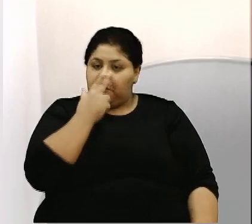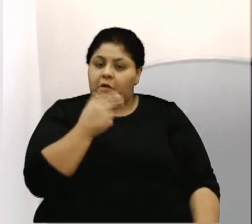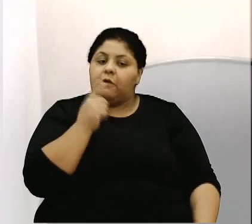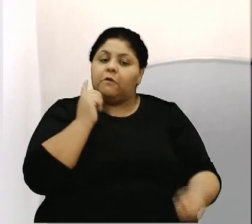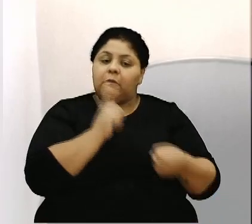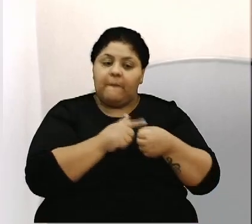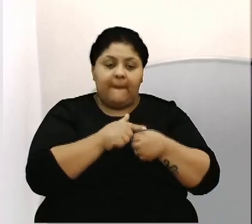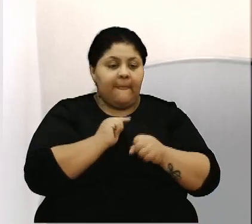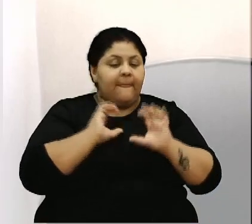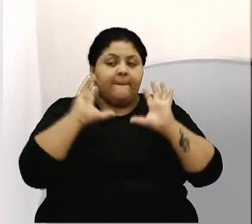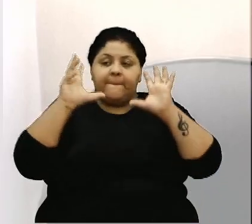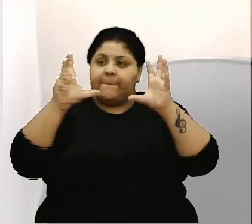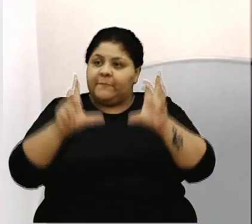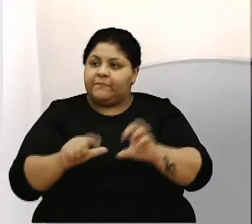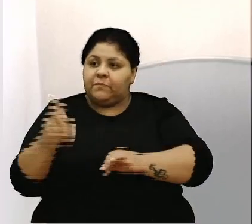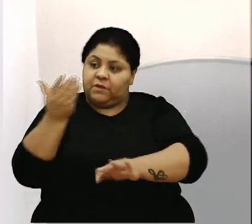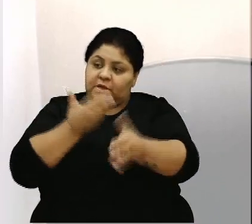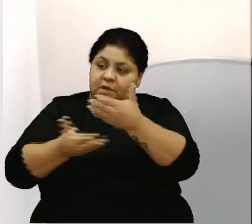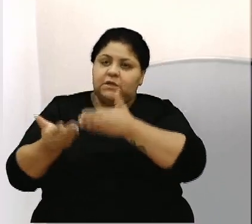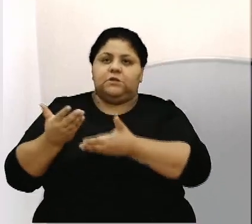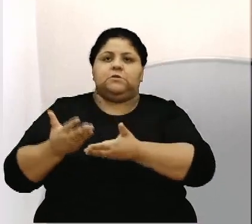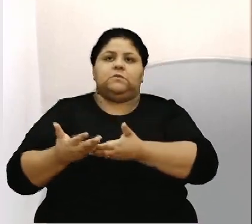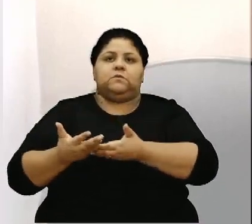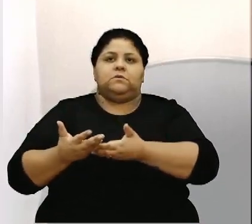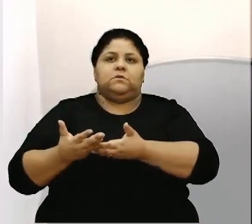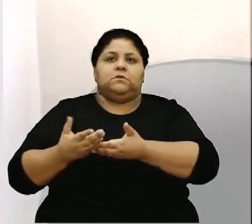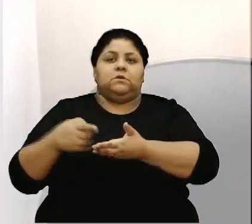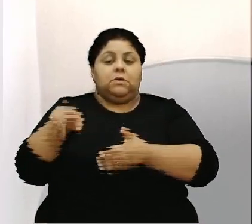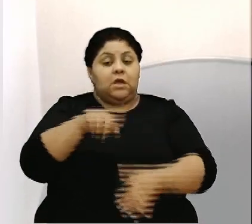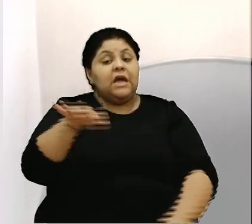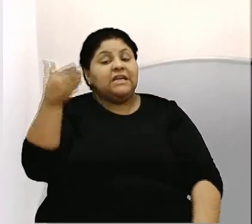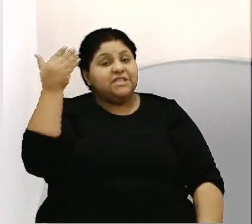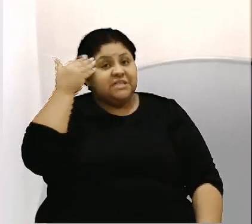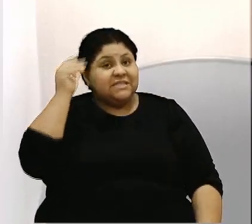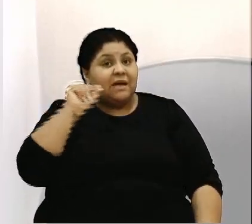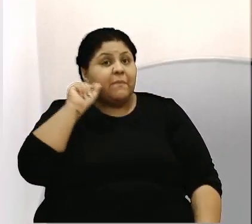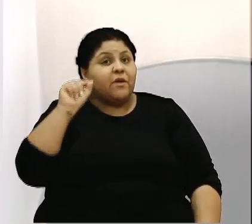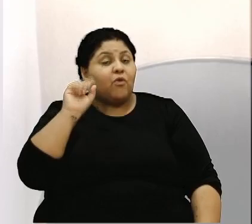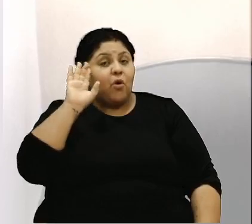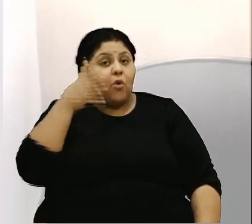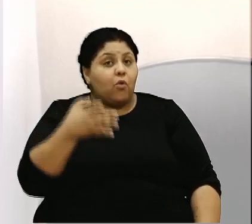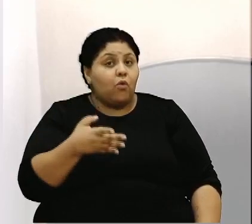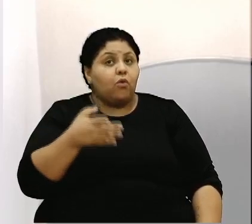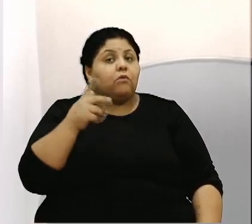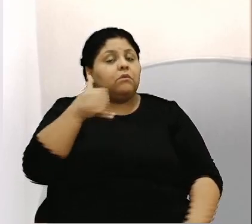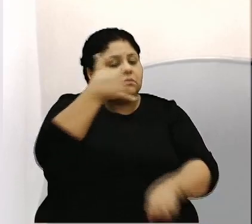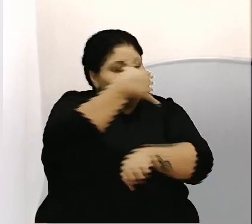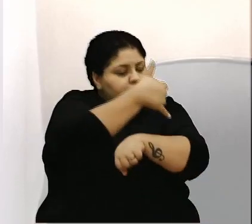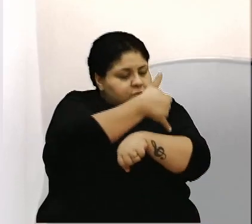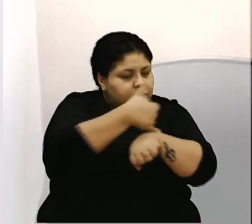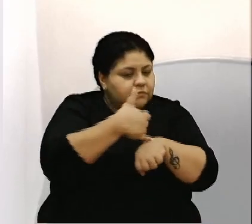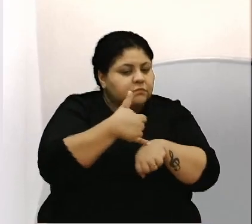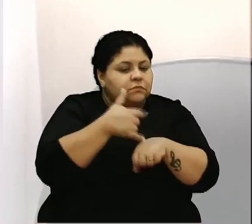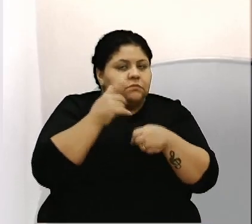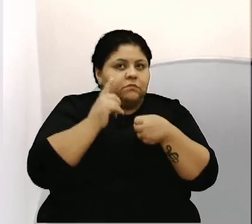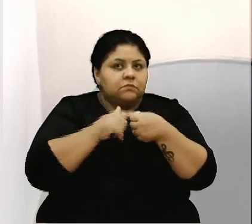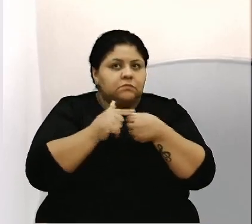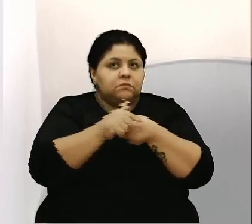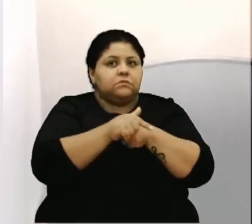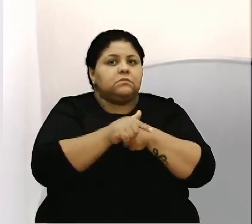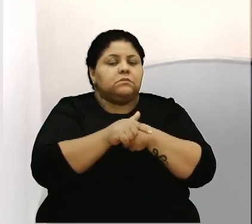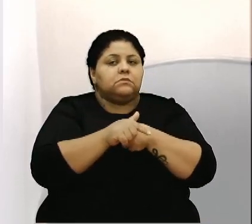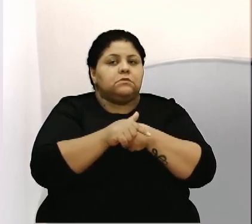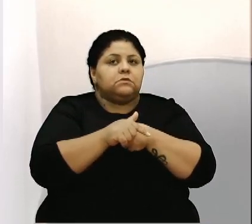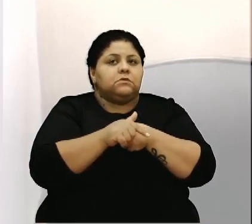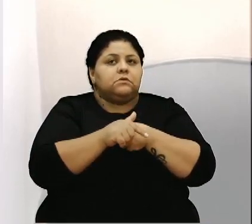cidade inteira está sendo atendida. A gente sabe do que aconteceu, isso está passando, nossa cidade está entrando